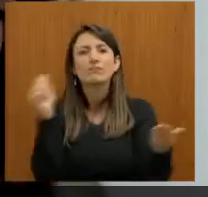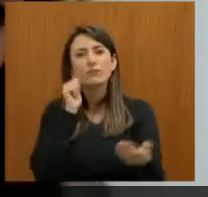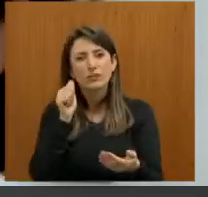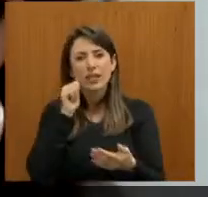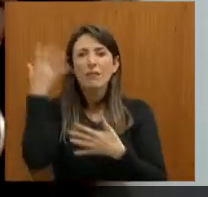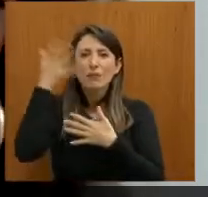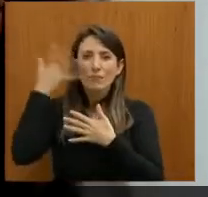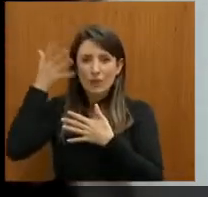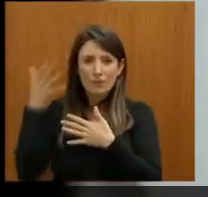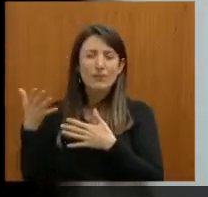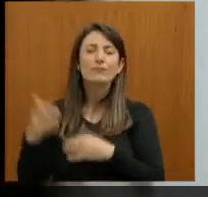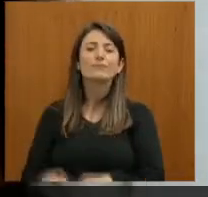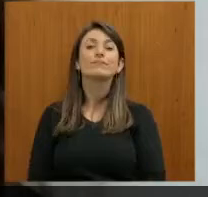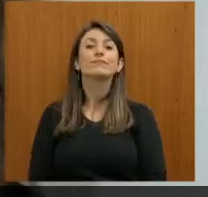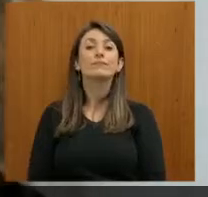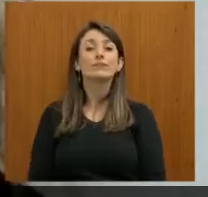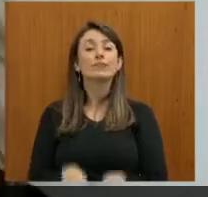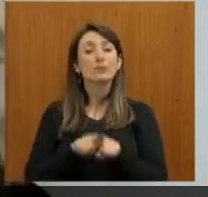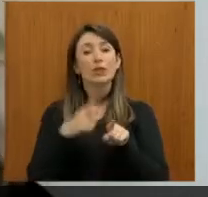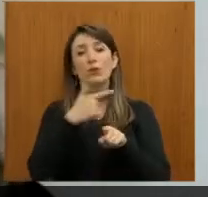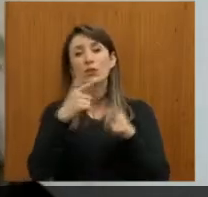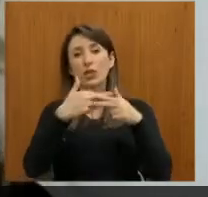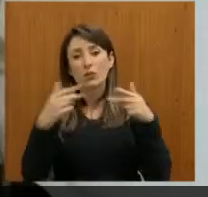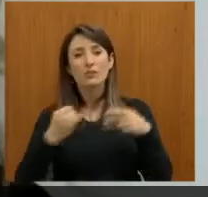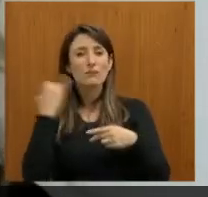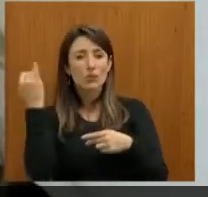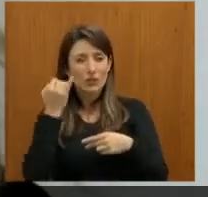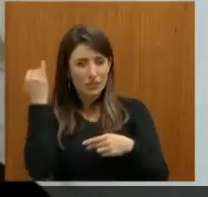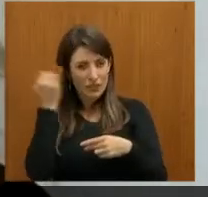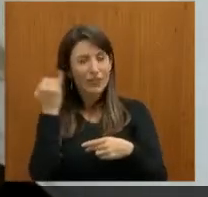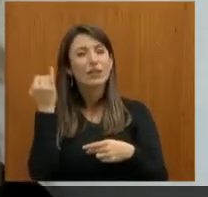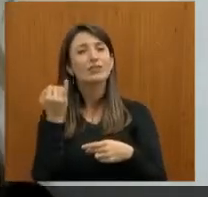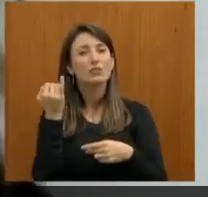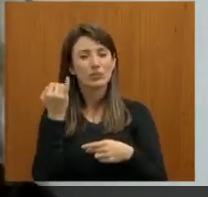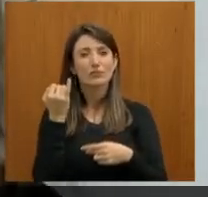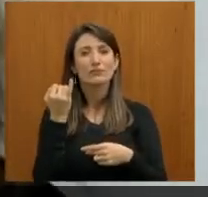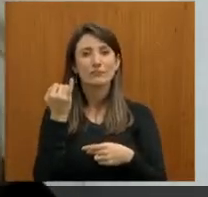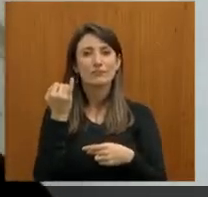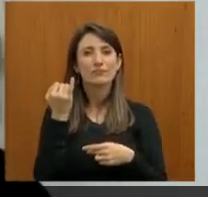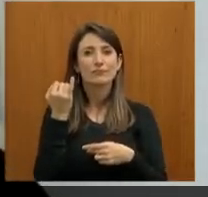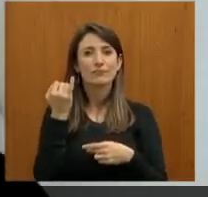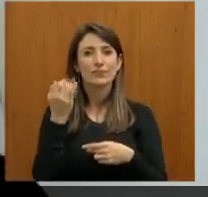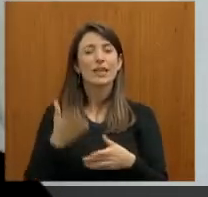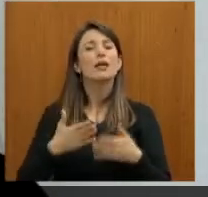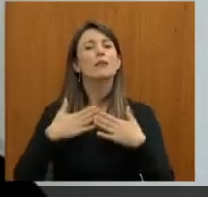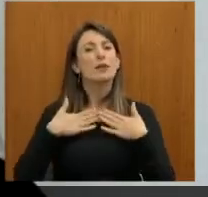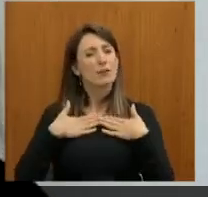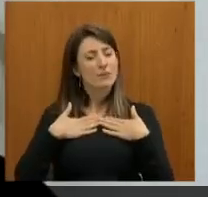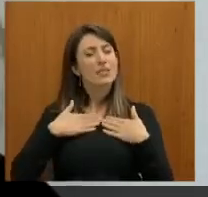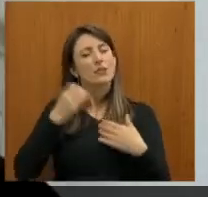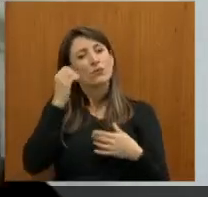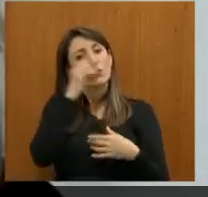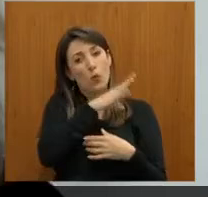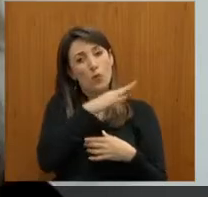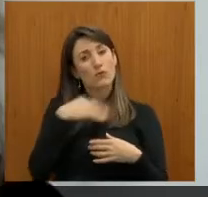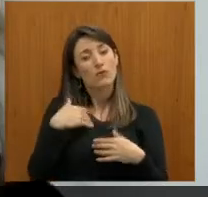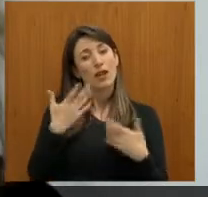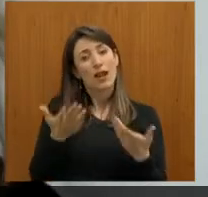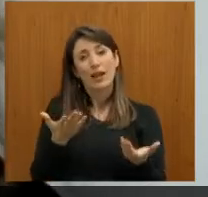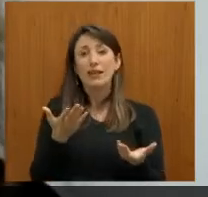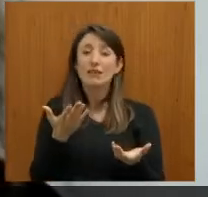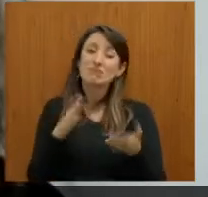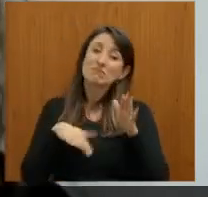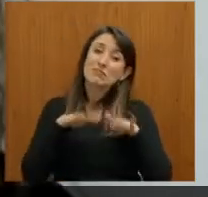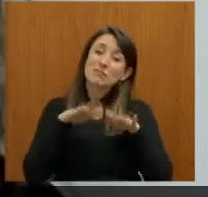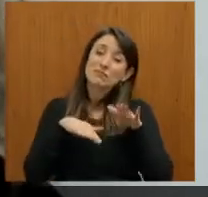questão que eu não poderia deixar de falar né que eu acho super importante para mim é algo novo e quem tá bem isso